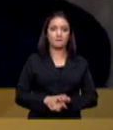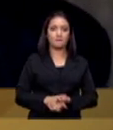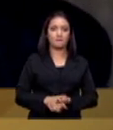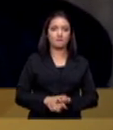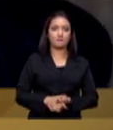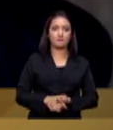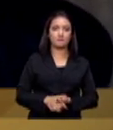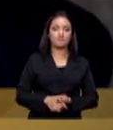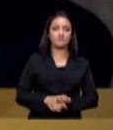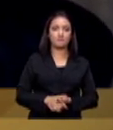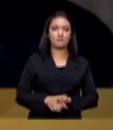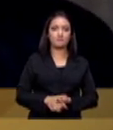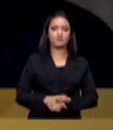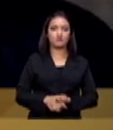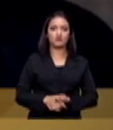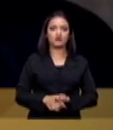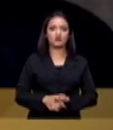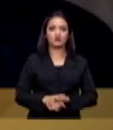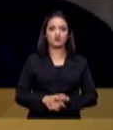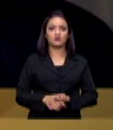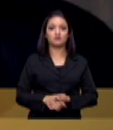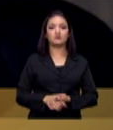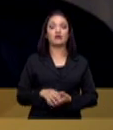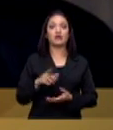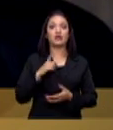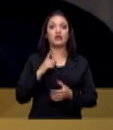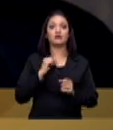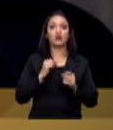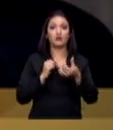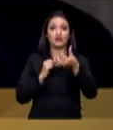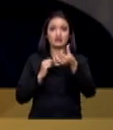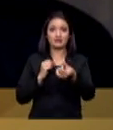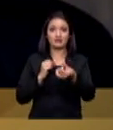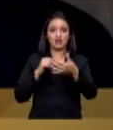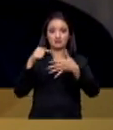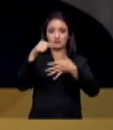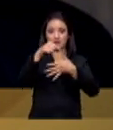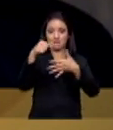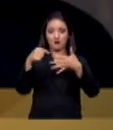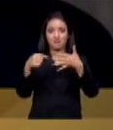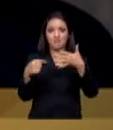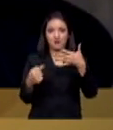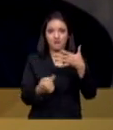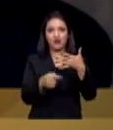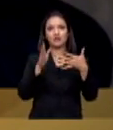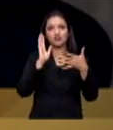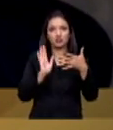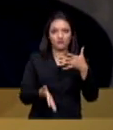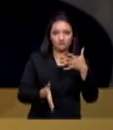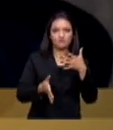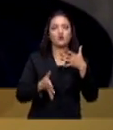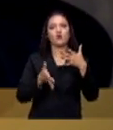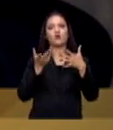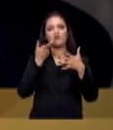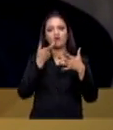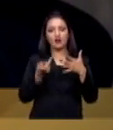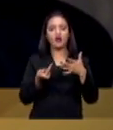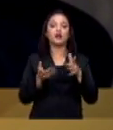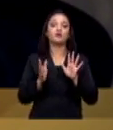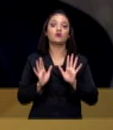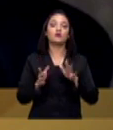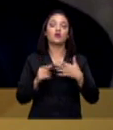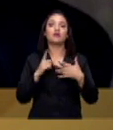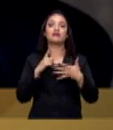cingem a enfrentar os 6 pontos que aqui foram suscitados ao debate. A rigor, há